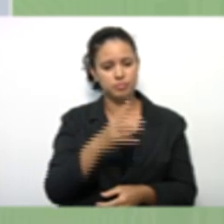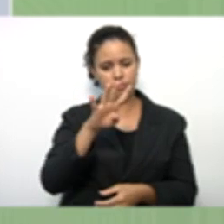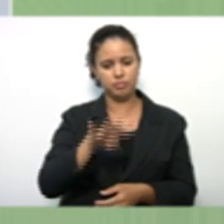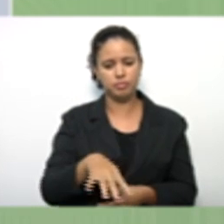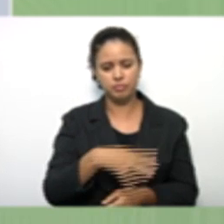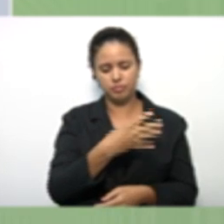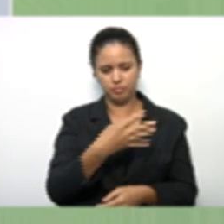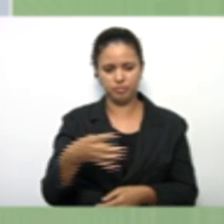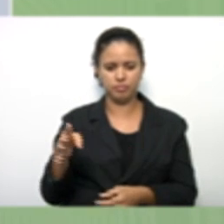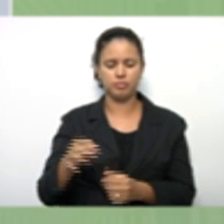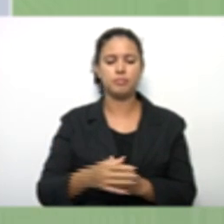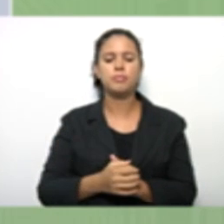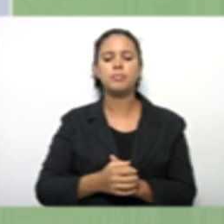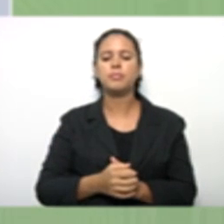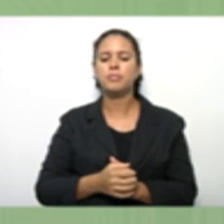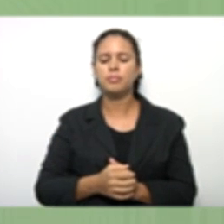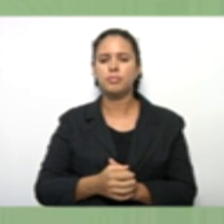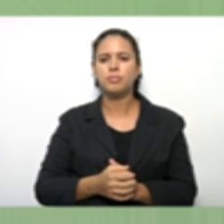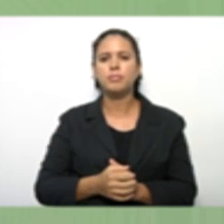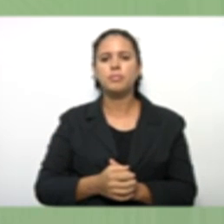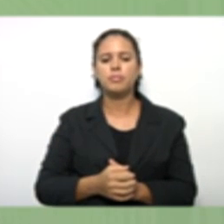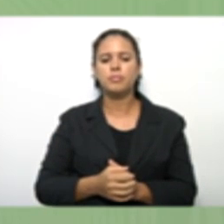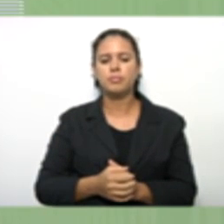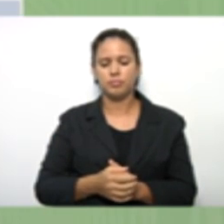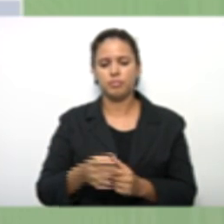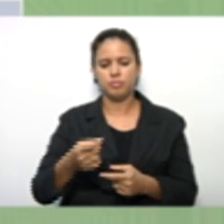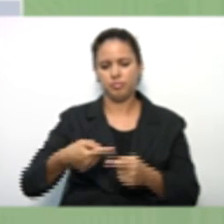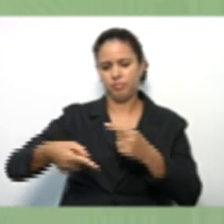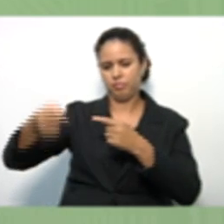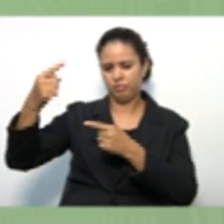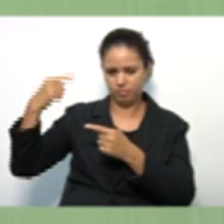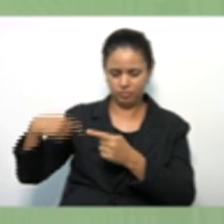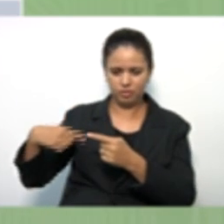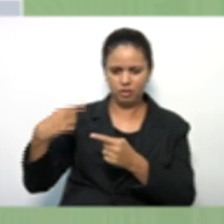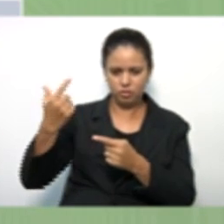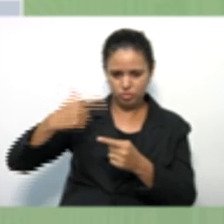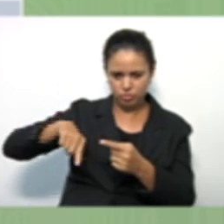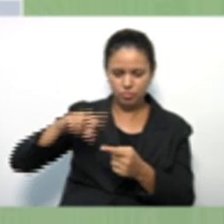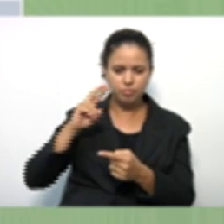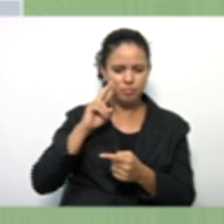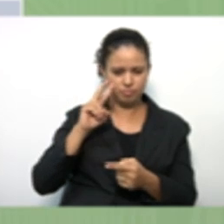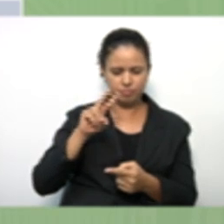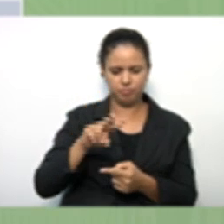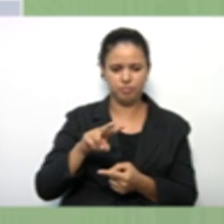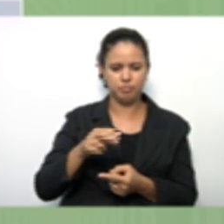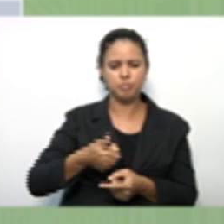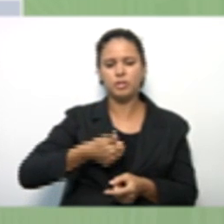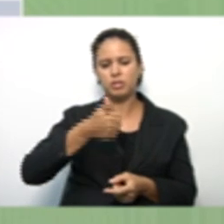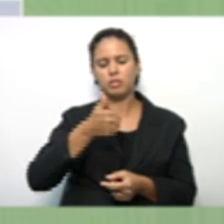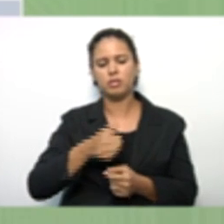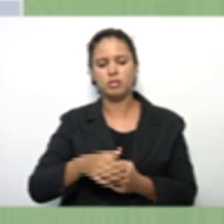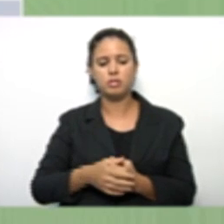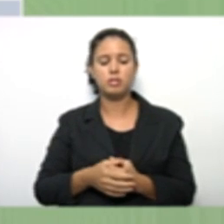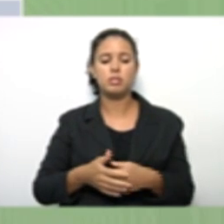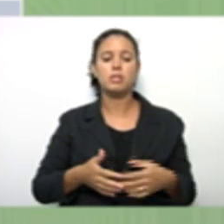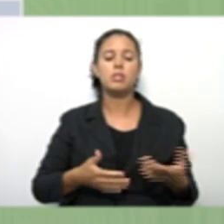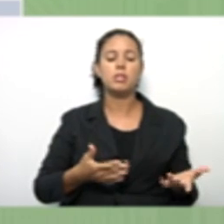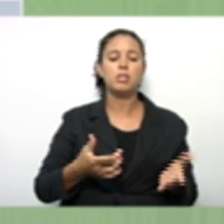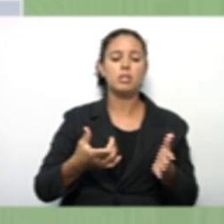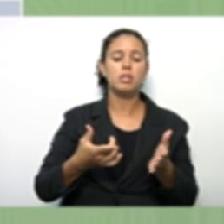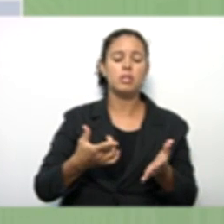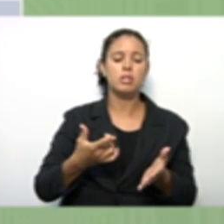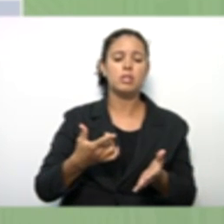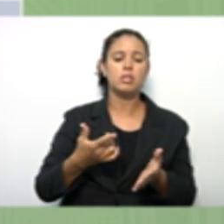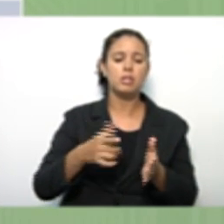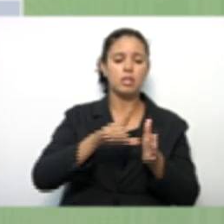contábeis. Então, o que aconteceu? Vamos voltar lá só um pouquinho para vocês compreenderem melhor. Então, anteriormente, o caixa tinha